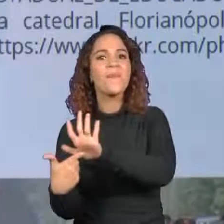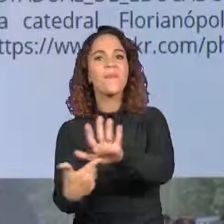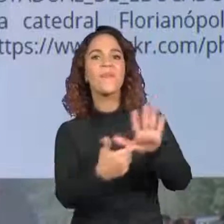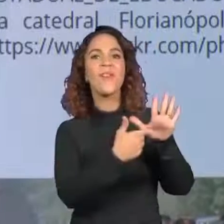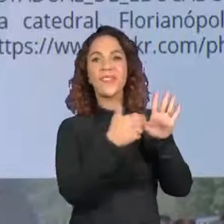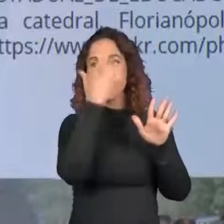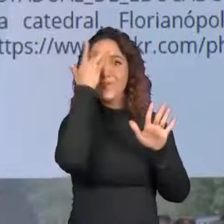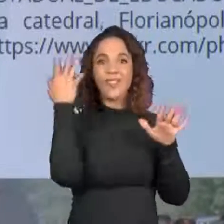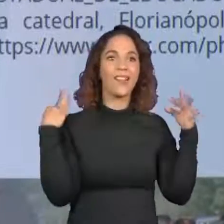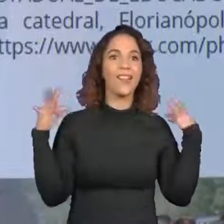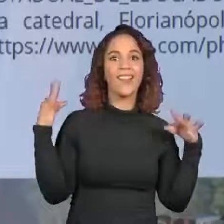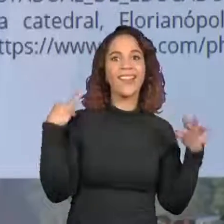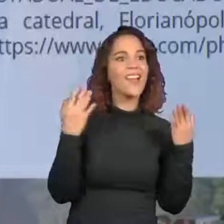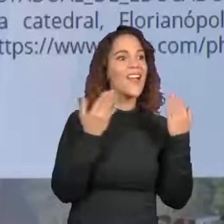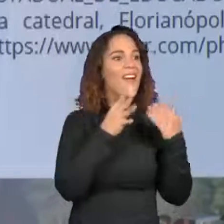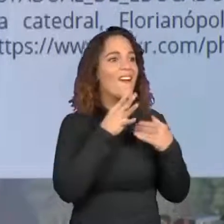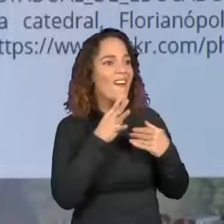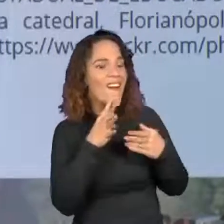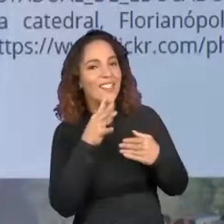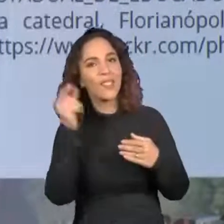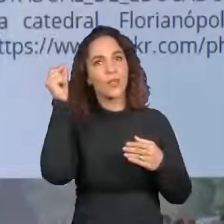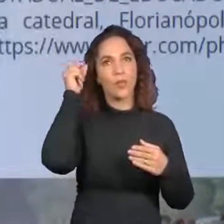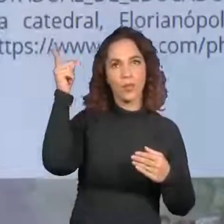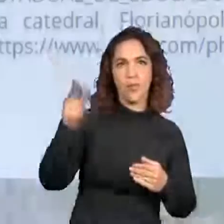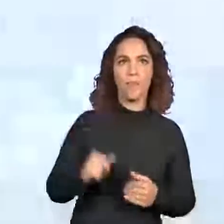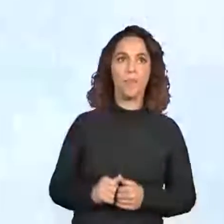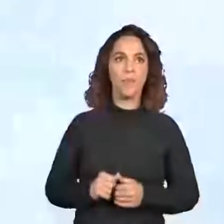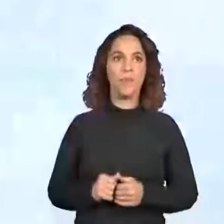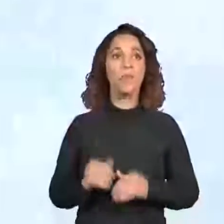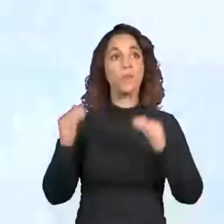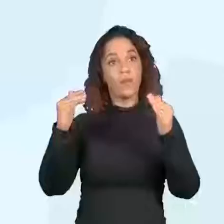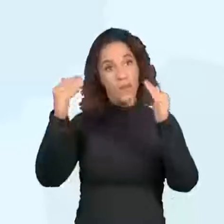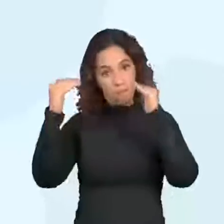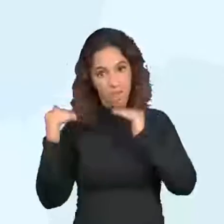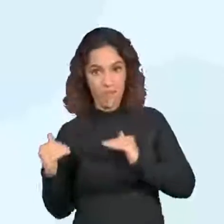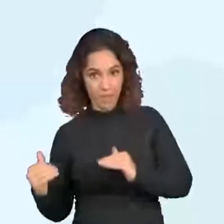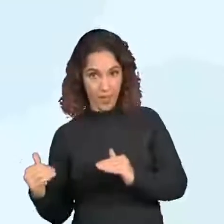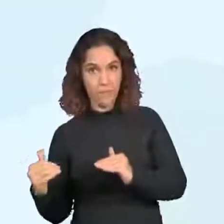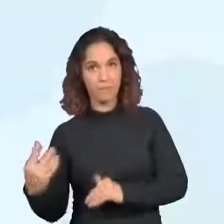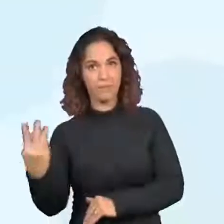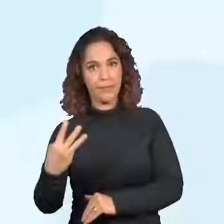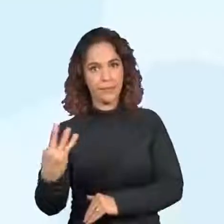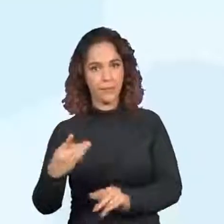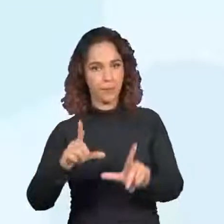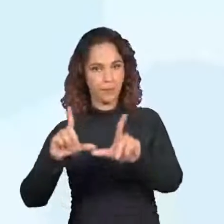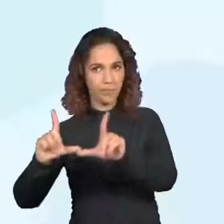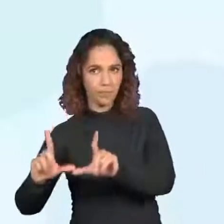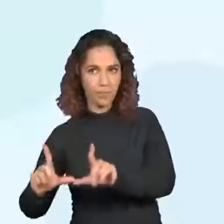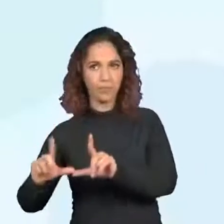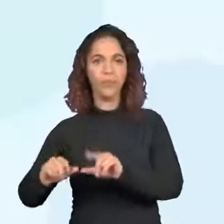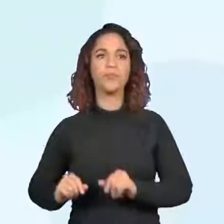cultura. Embaixo do indígena, nós temos a terceira imagem,